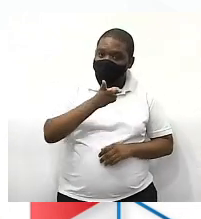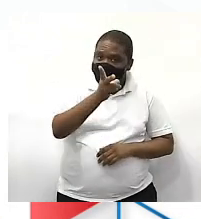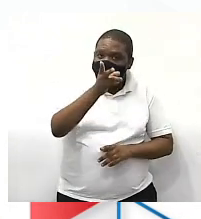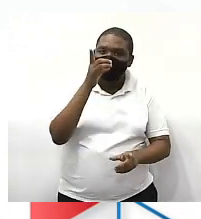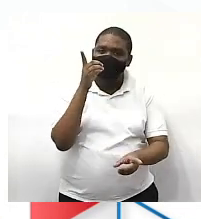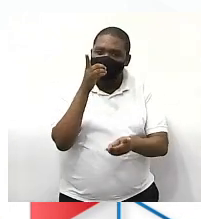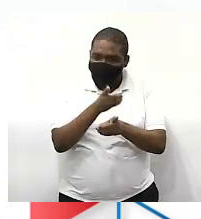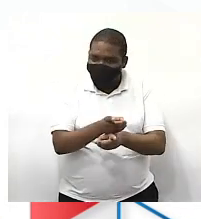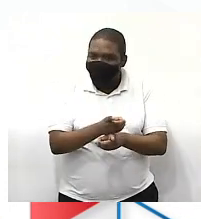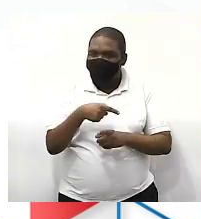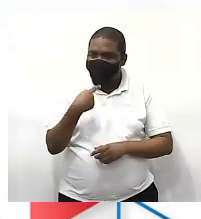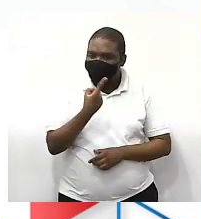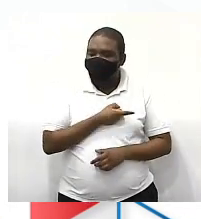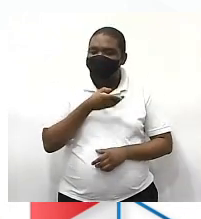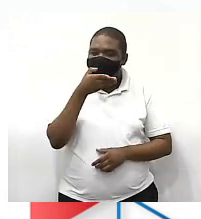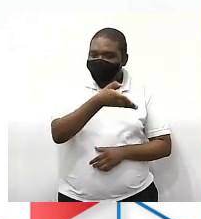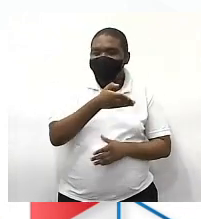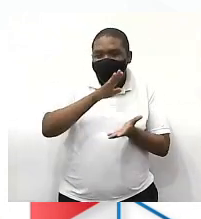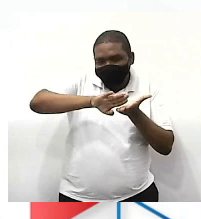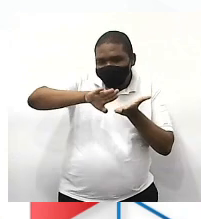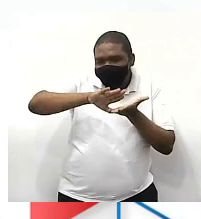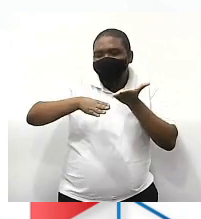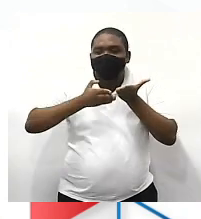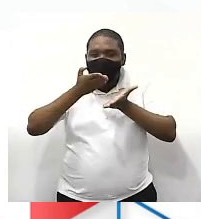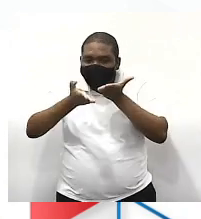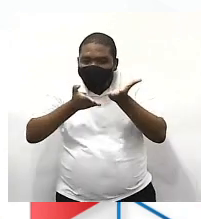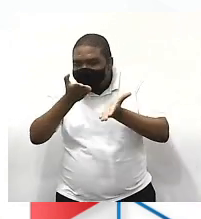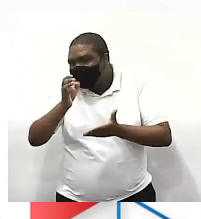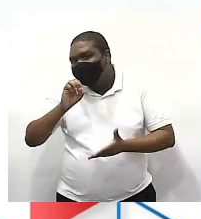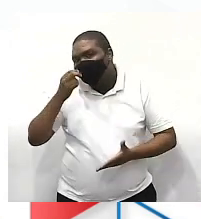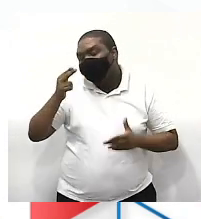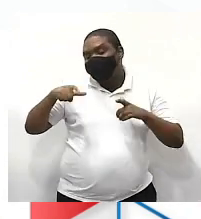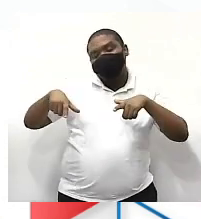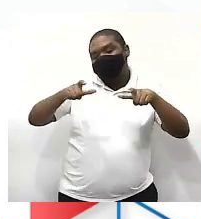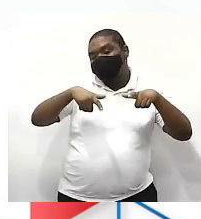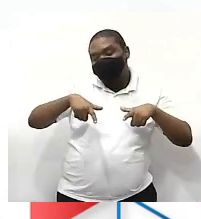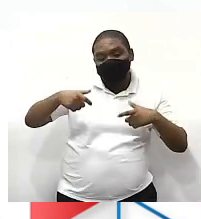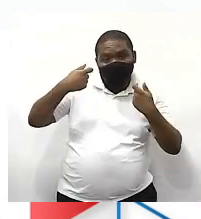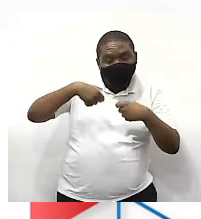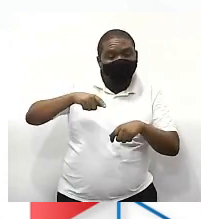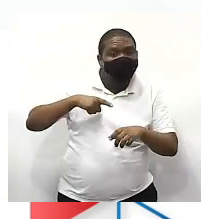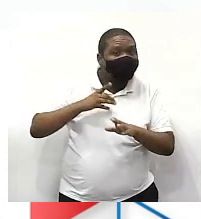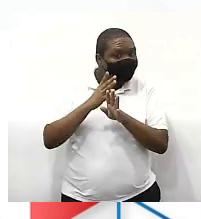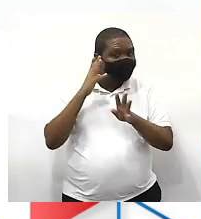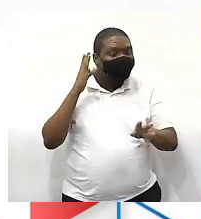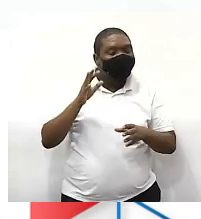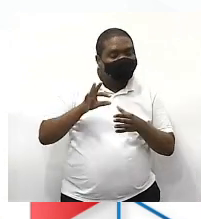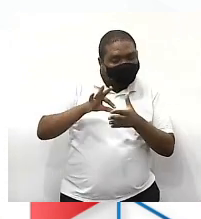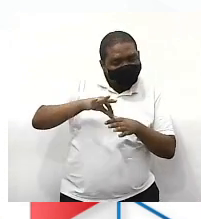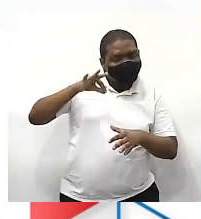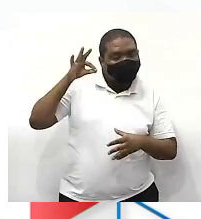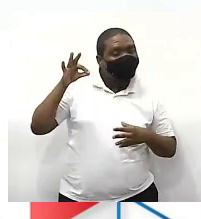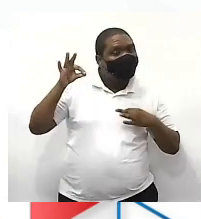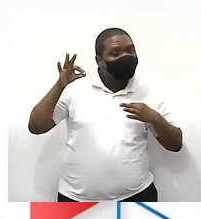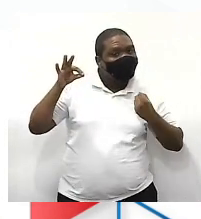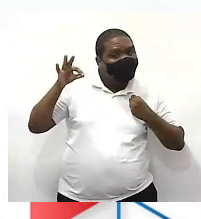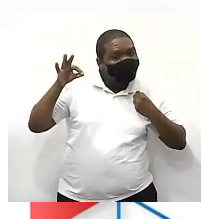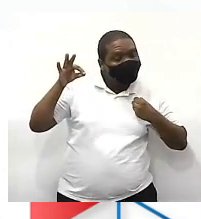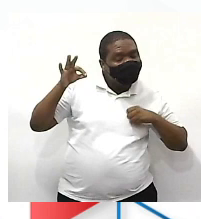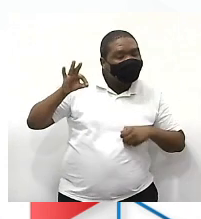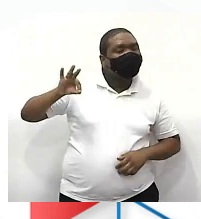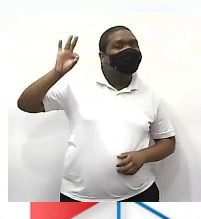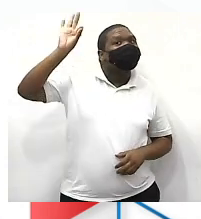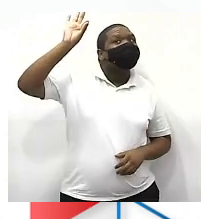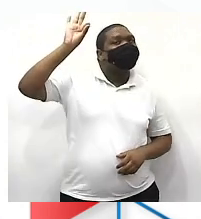aí quando a gente vai ser atendido no banco ou em algum lugar que tenha esse painel de